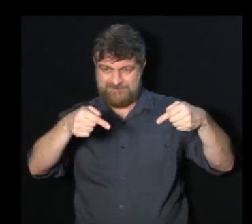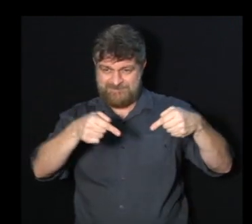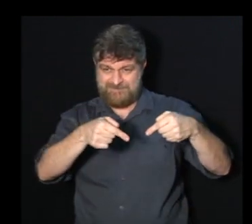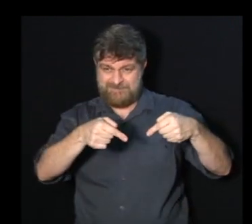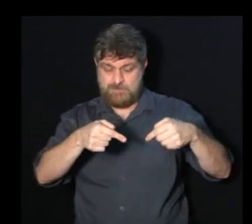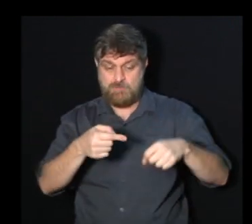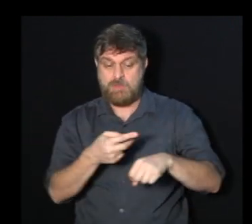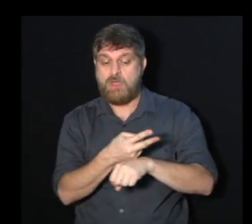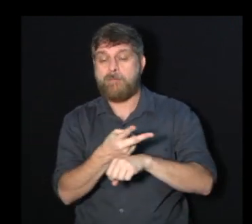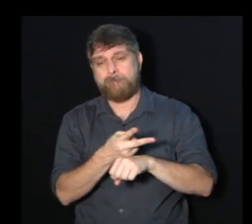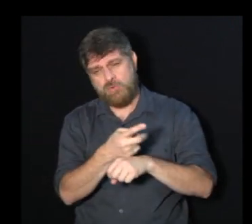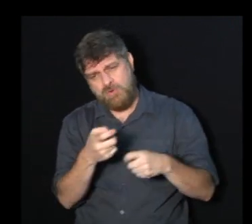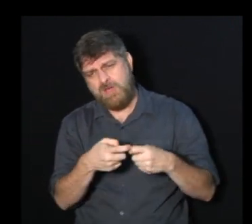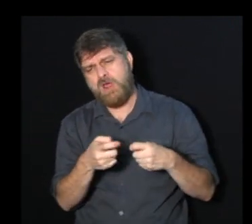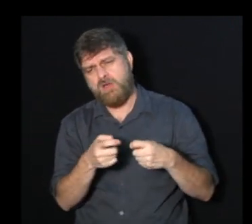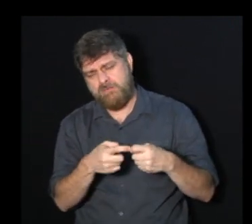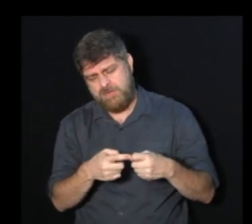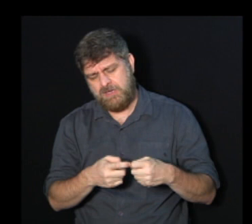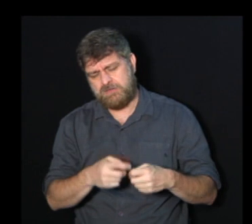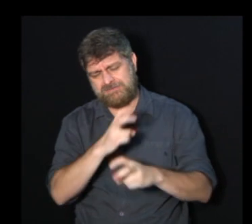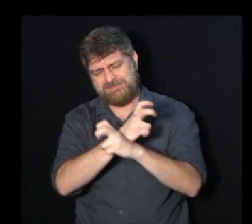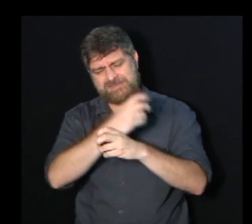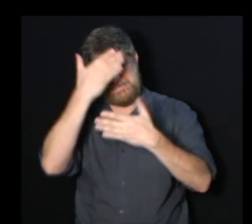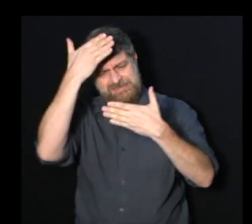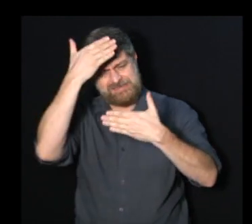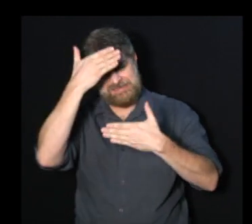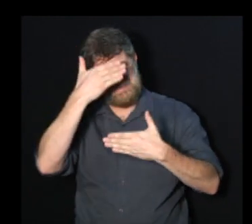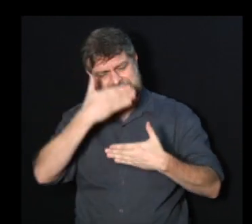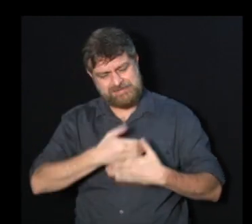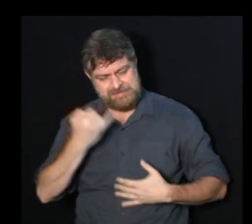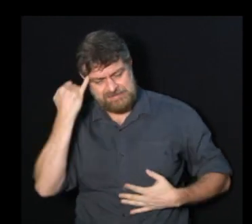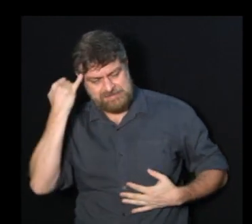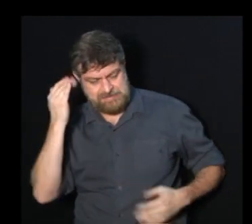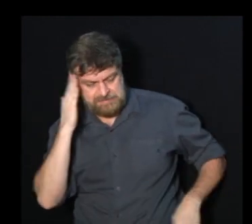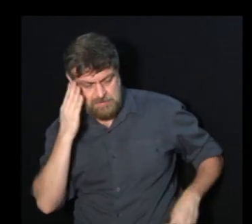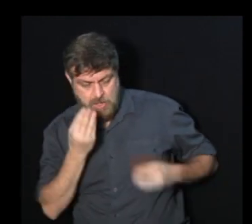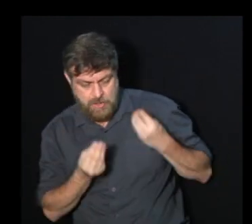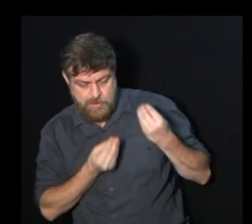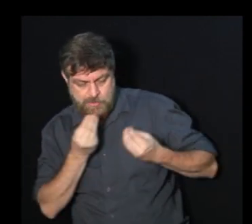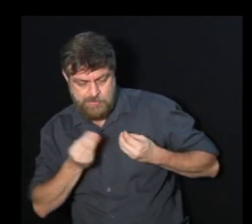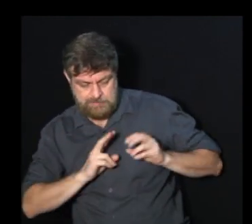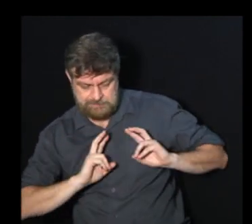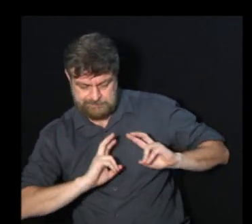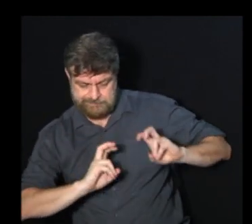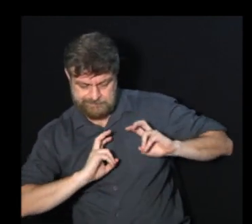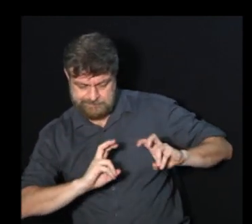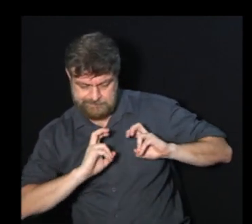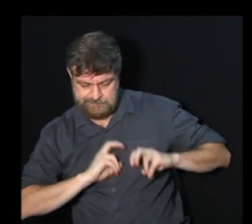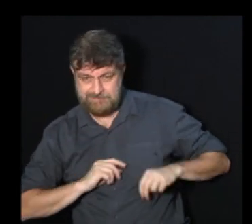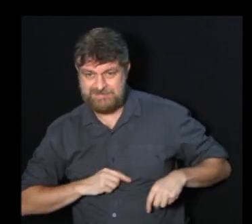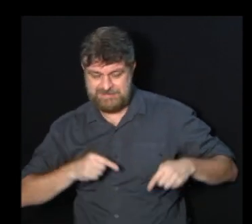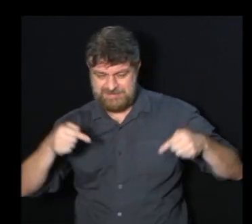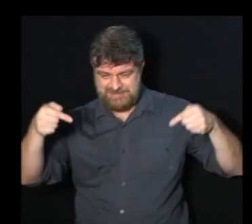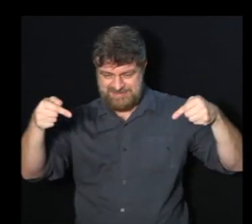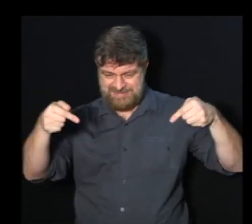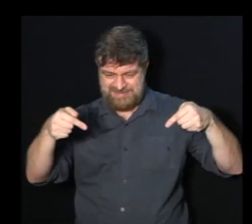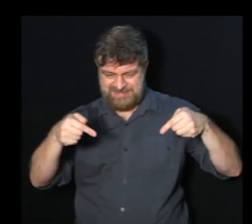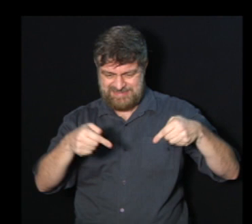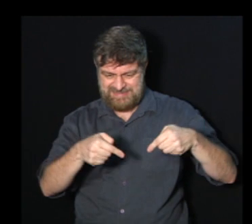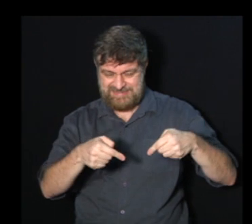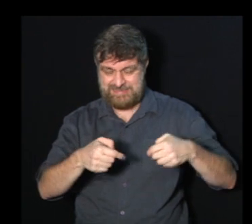um profissional, procurar um médico, fazer uma radiografia, começar a ter uma ideia aí para ver como que está o espaço articular dessa